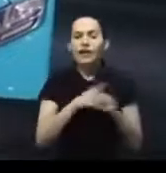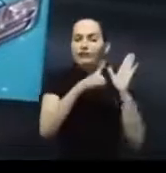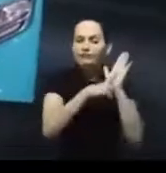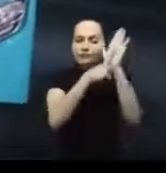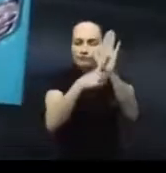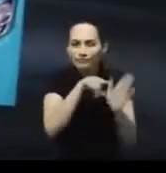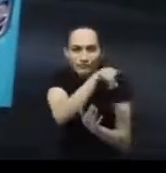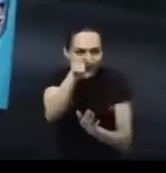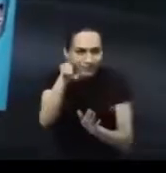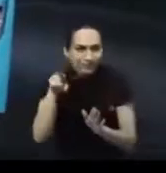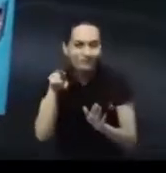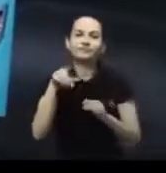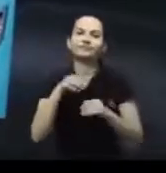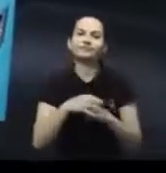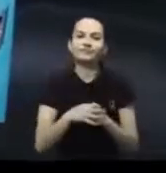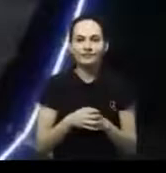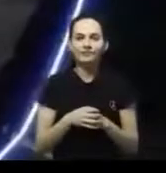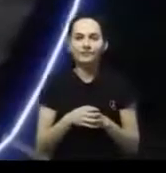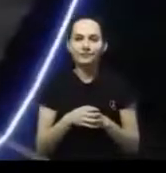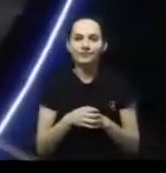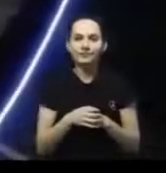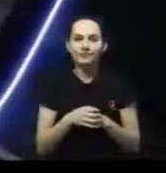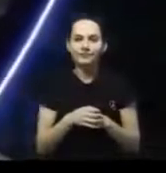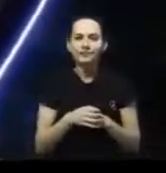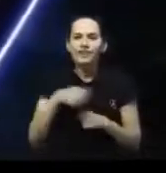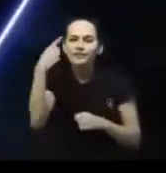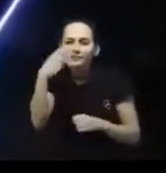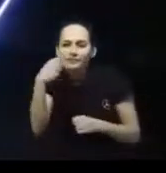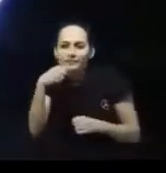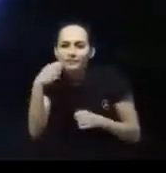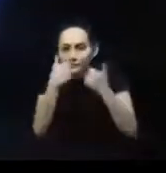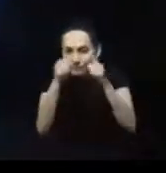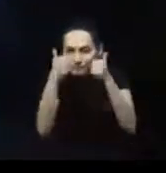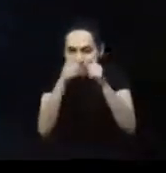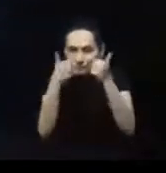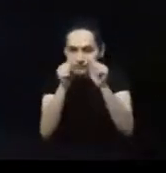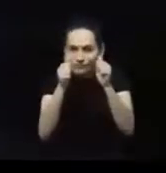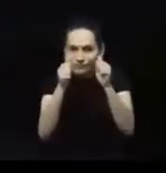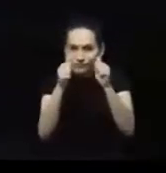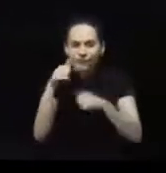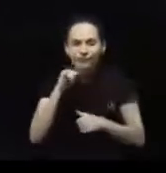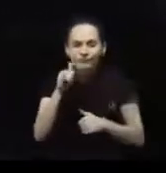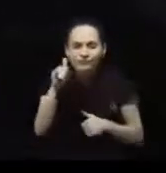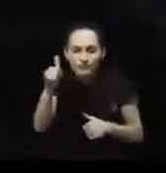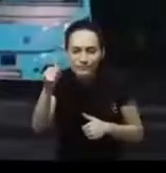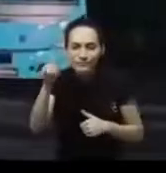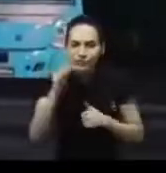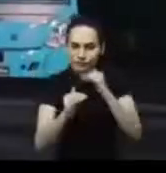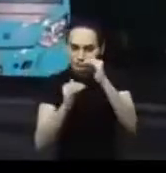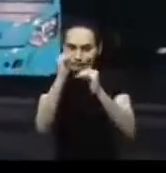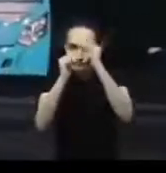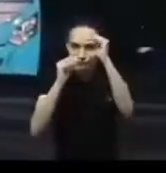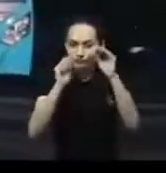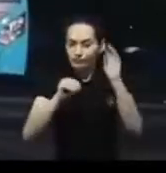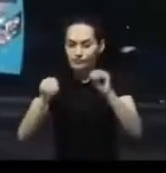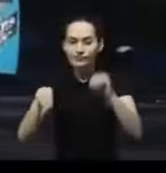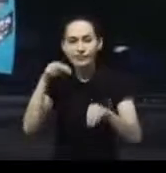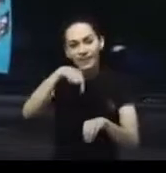o recém-apresentado a vocês o primeiro ônibus elétrico desenvolvido e produzido aqui